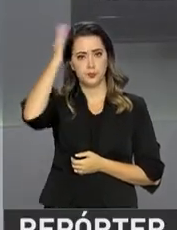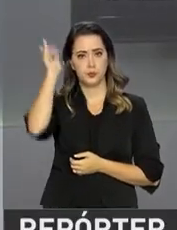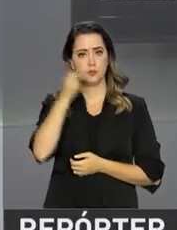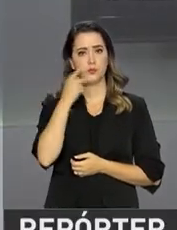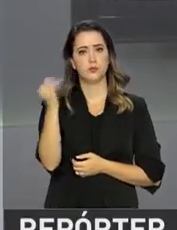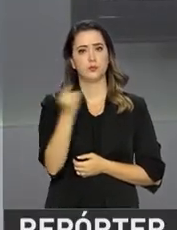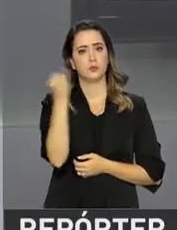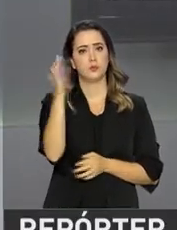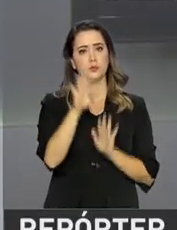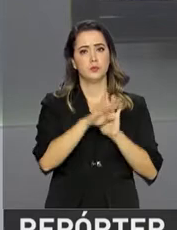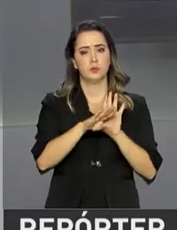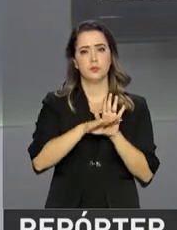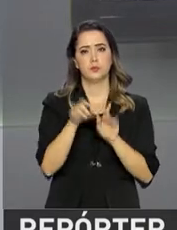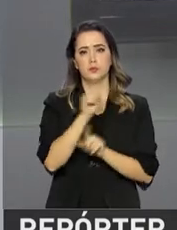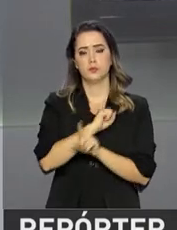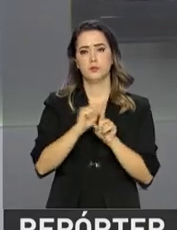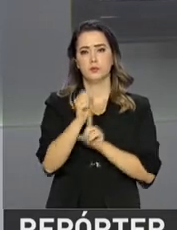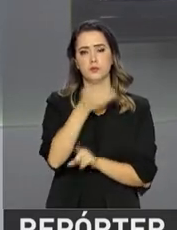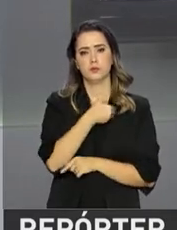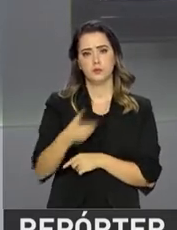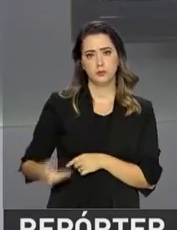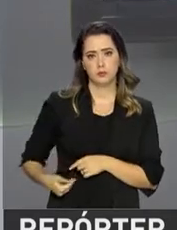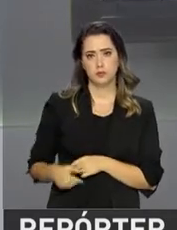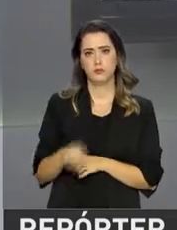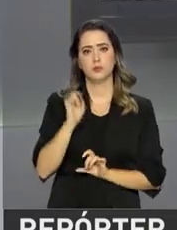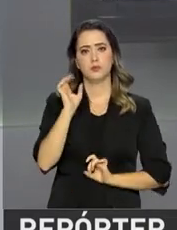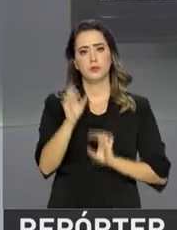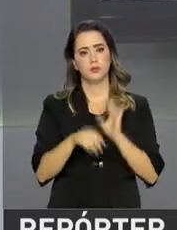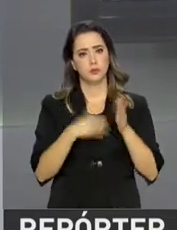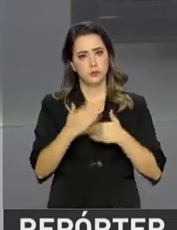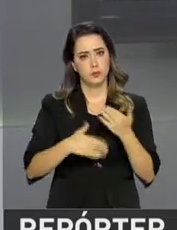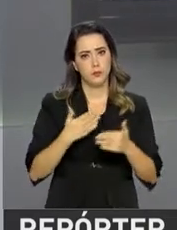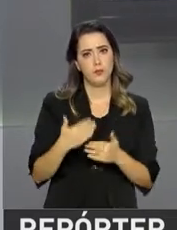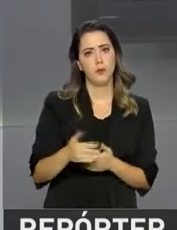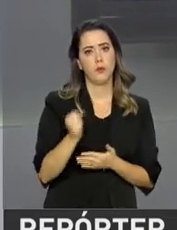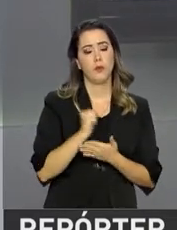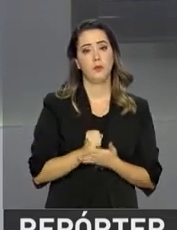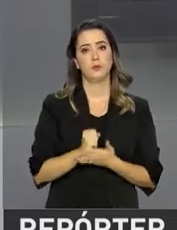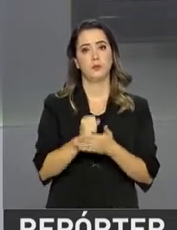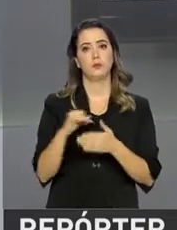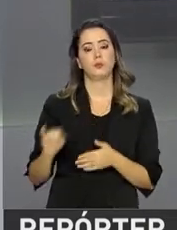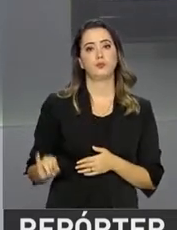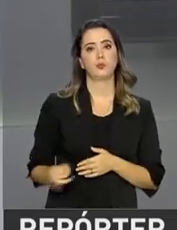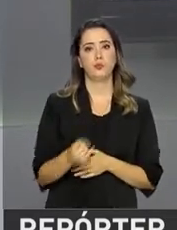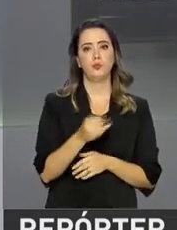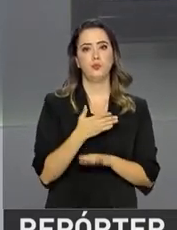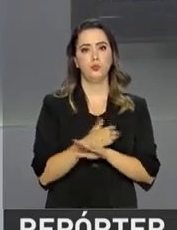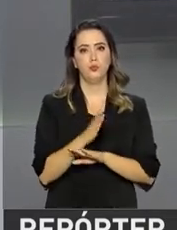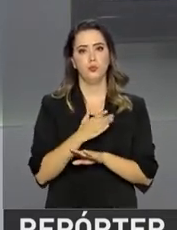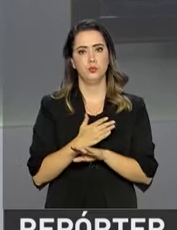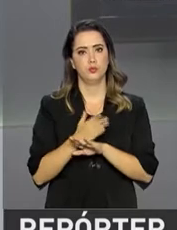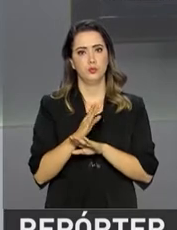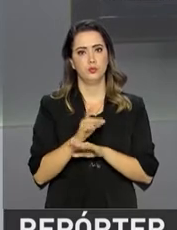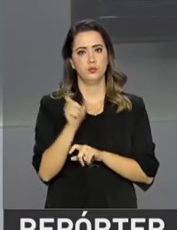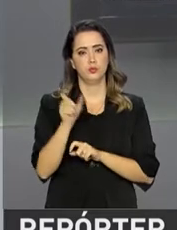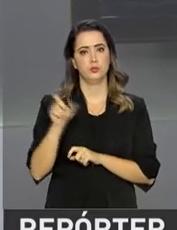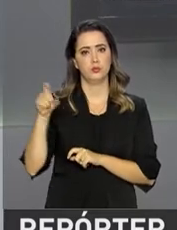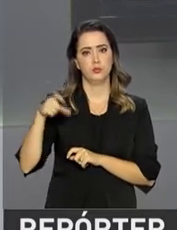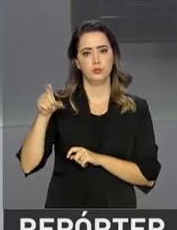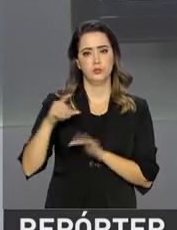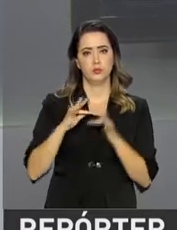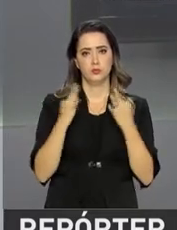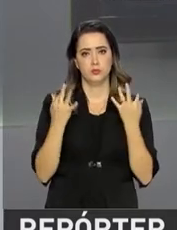Michel Temer destacou os programas sociais do governo, em especial o Progredir, que oferece uma oportunidade de qualificação para